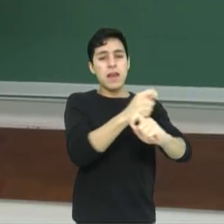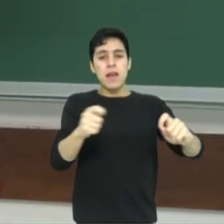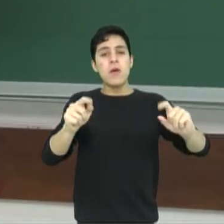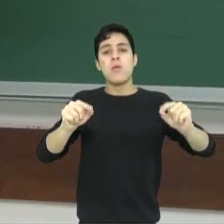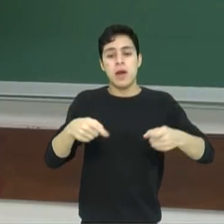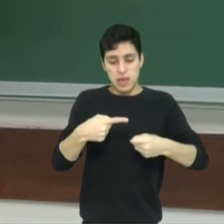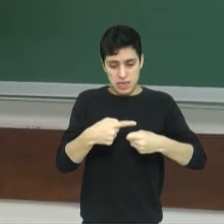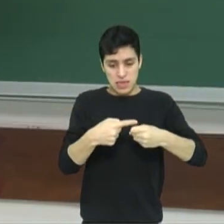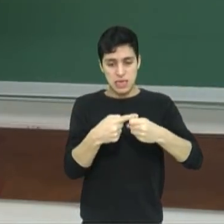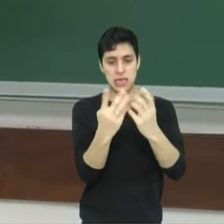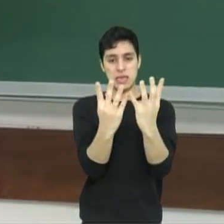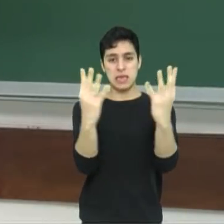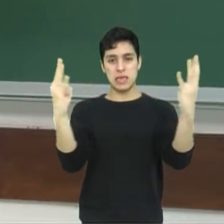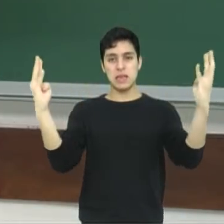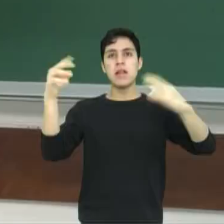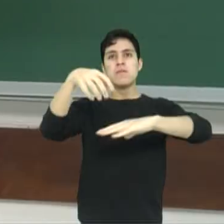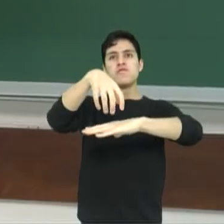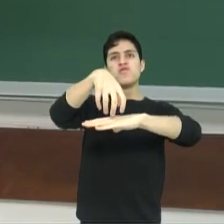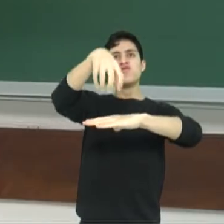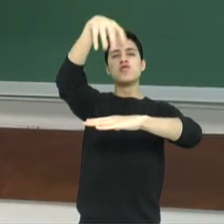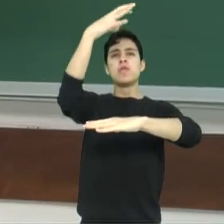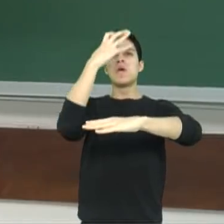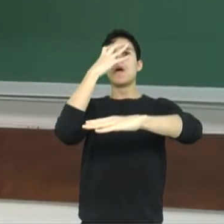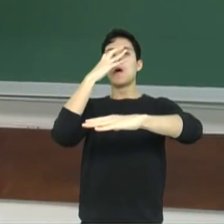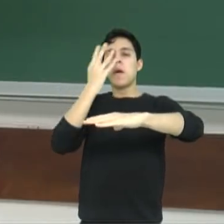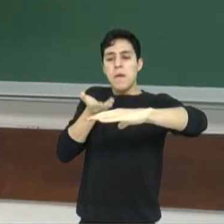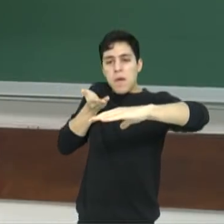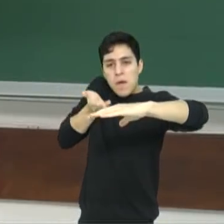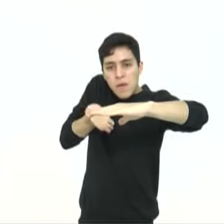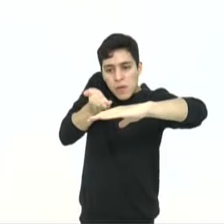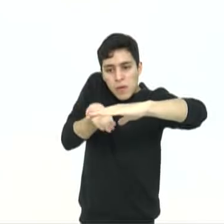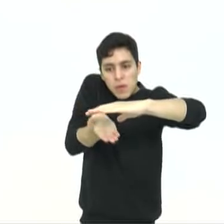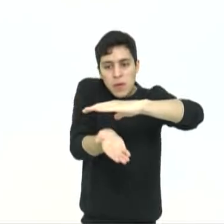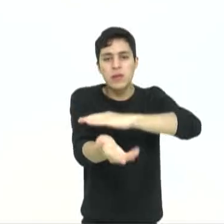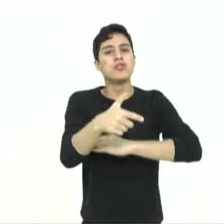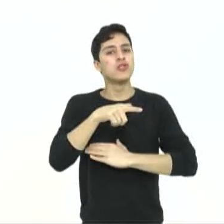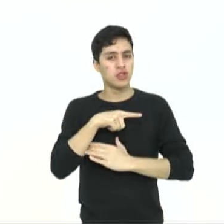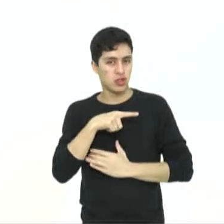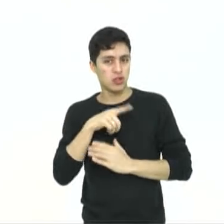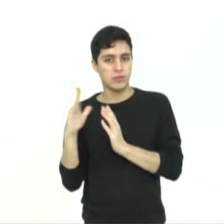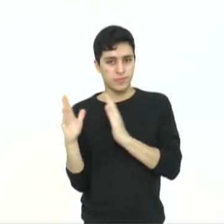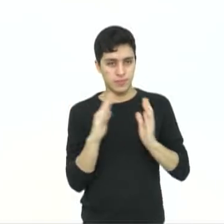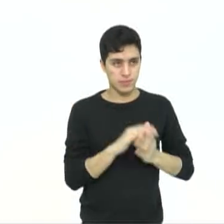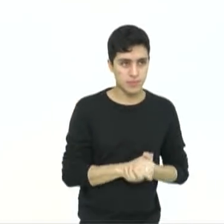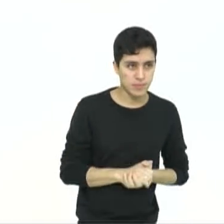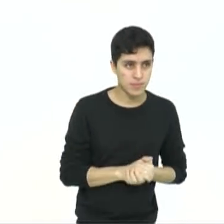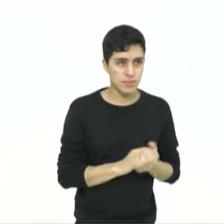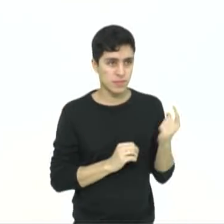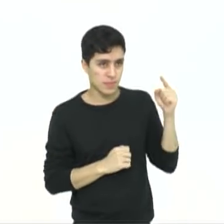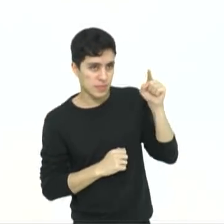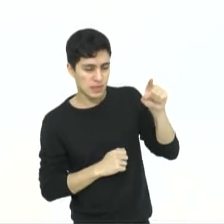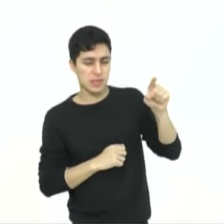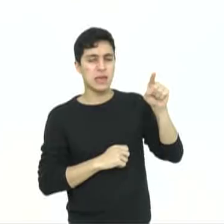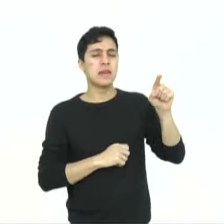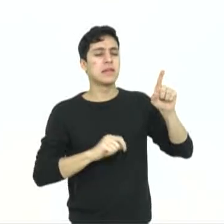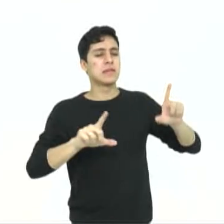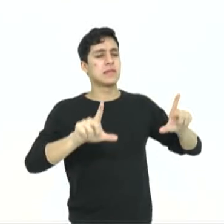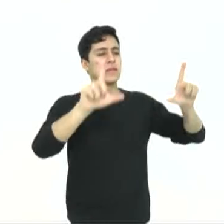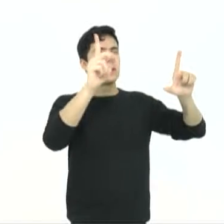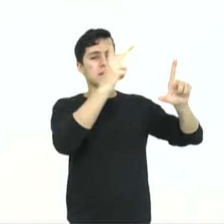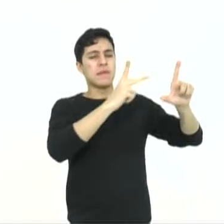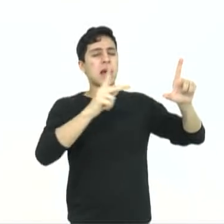cidade, onde os navios passavam por baixo. Vamos lá, a caricatura de Cecil Rhodes é uma alusão ao sonho